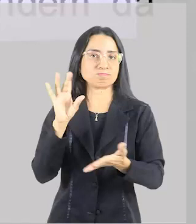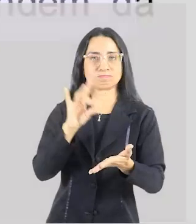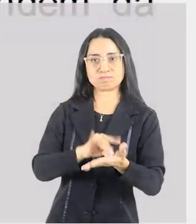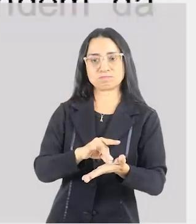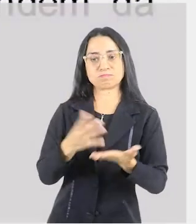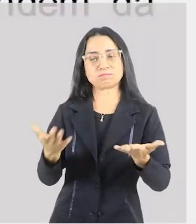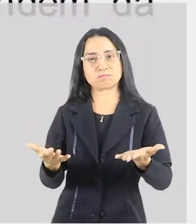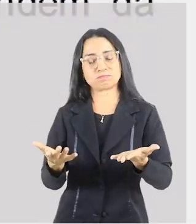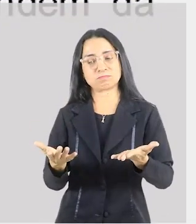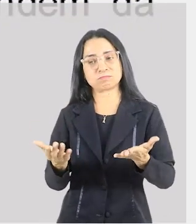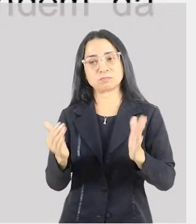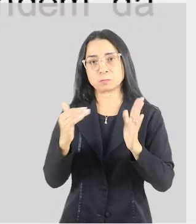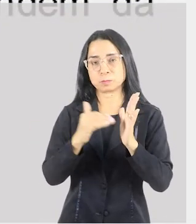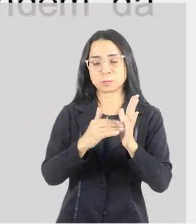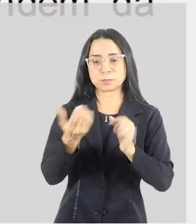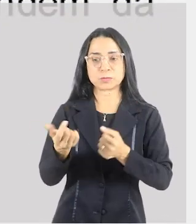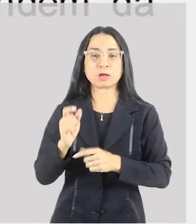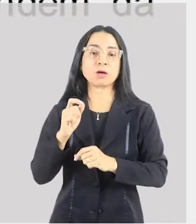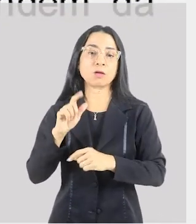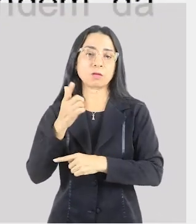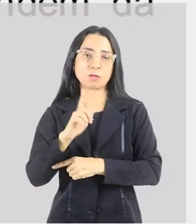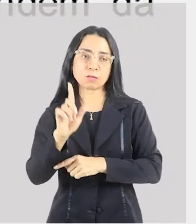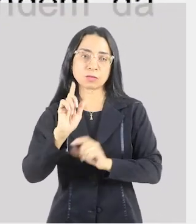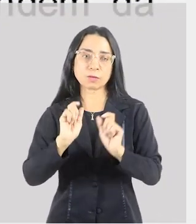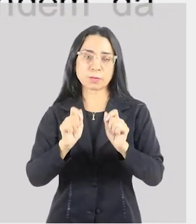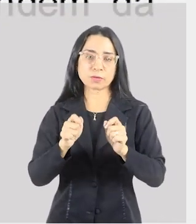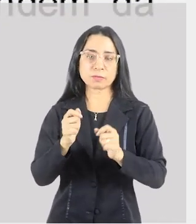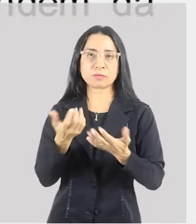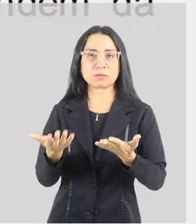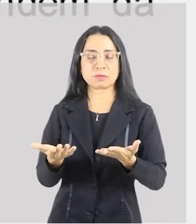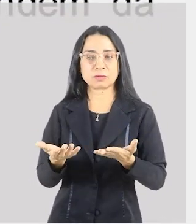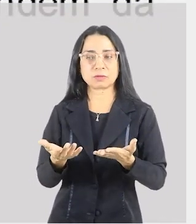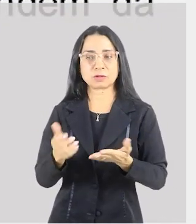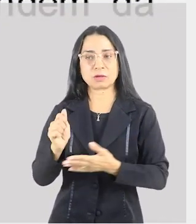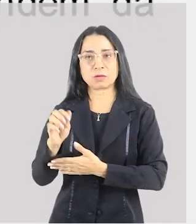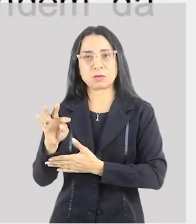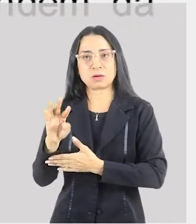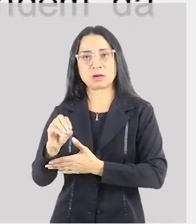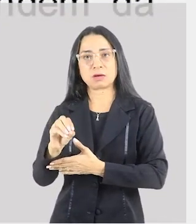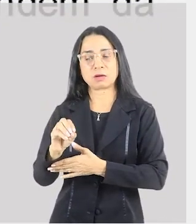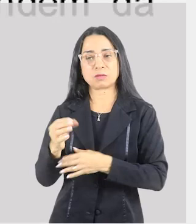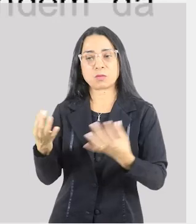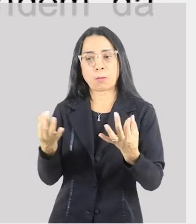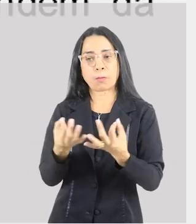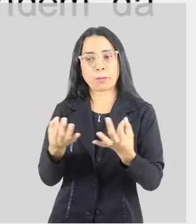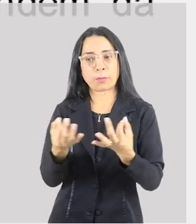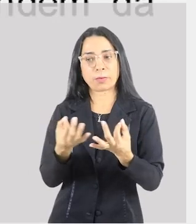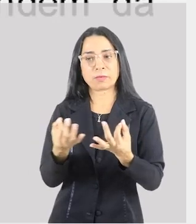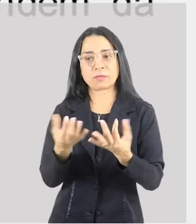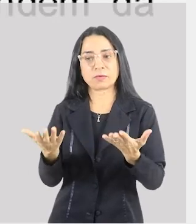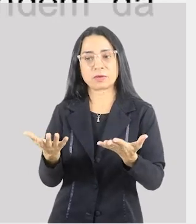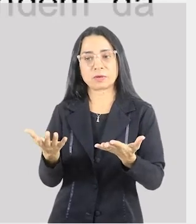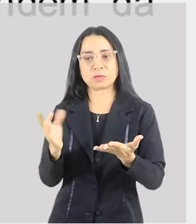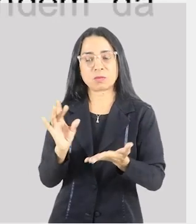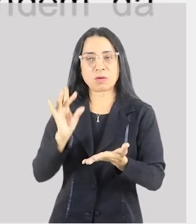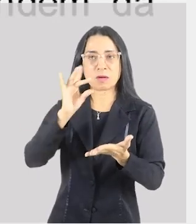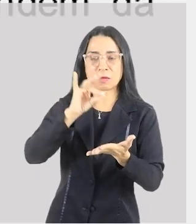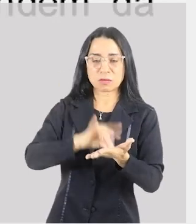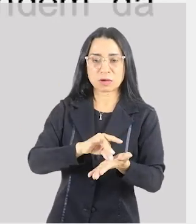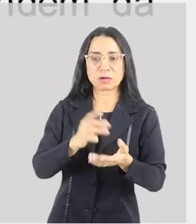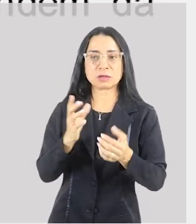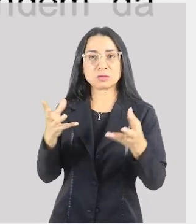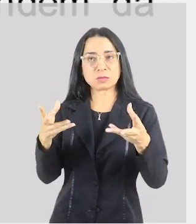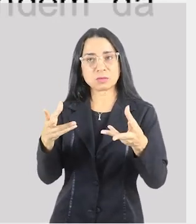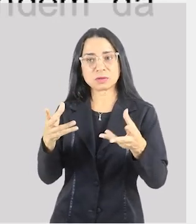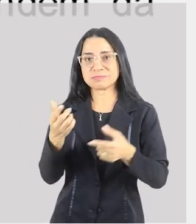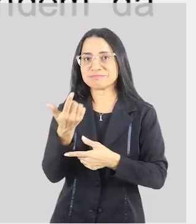Outra possibilidade nesse plano é do ato perfeito, válido e ineficaz. Nesse caso, o